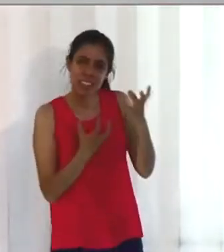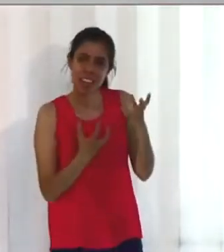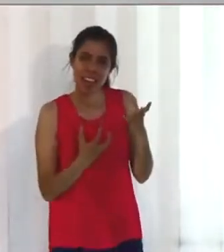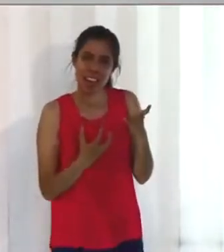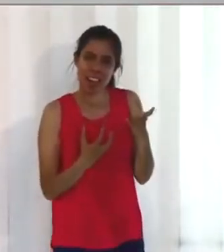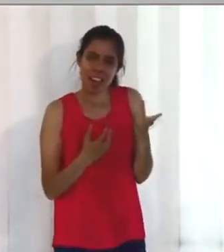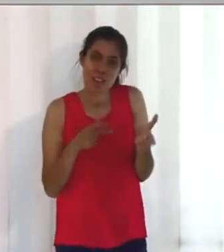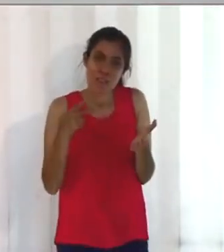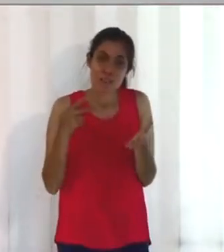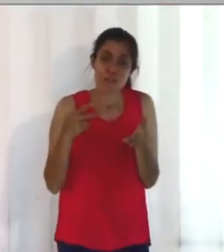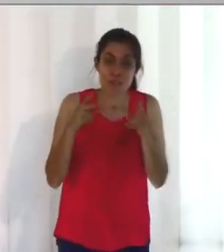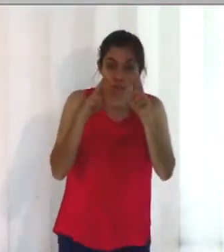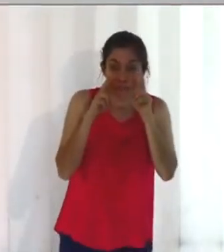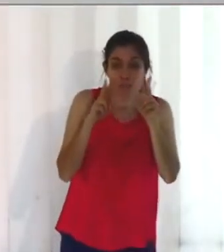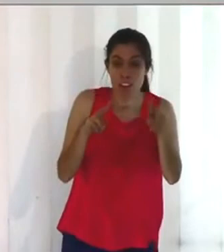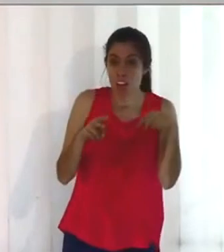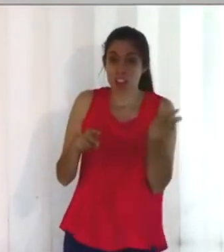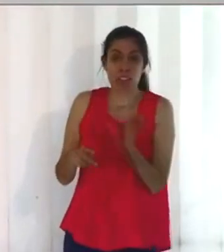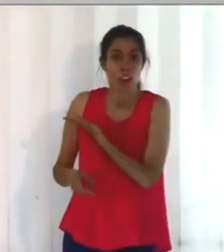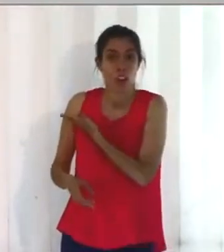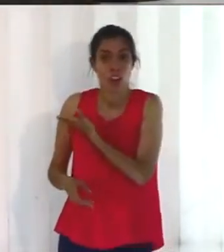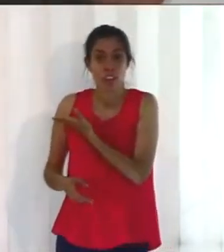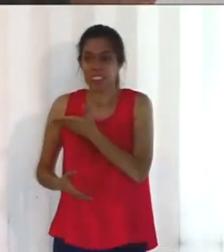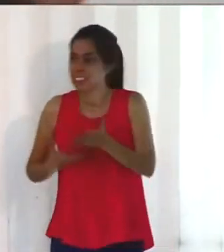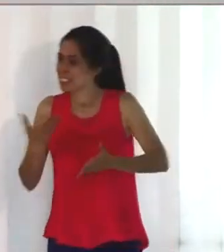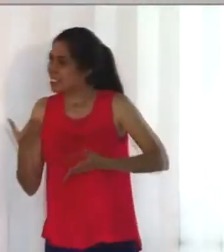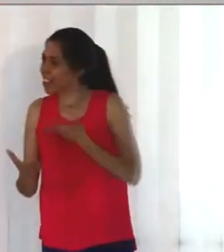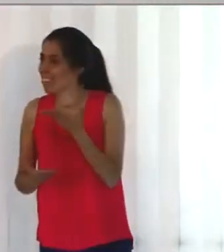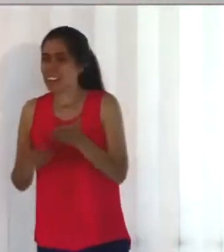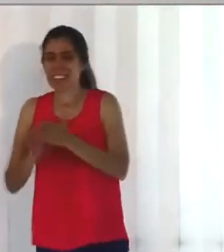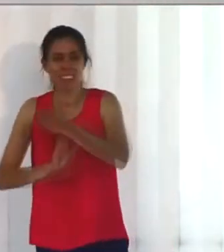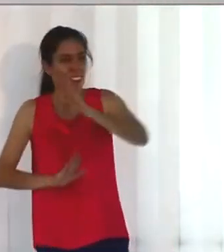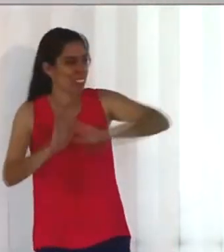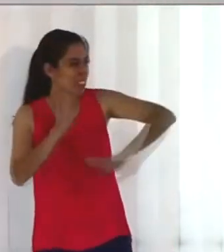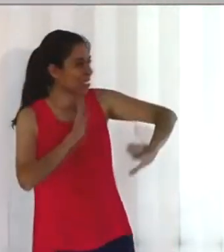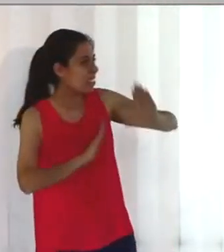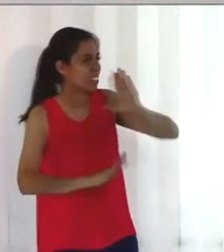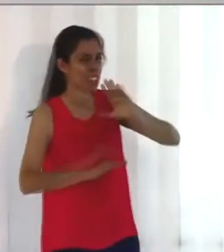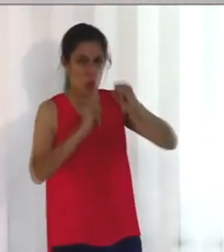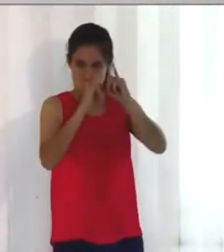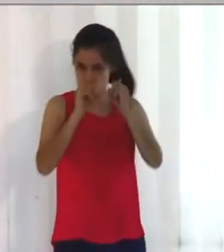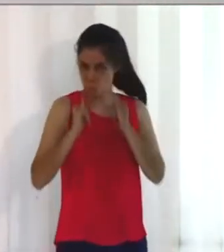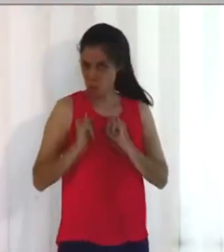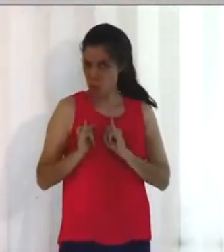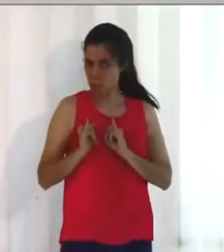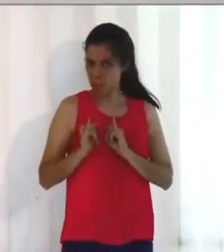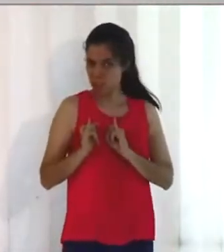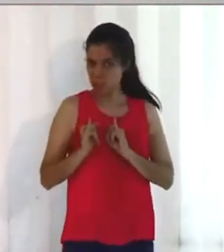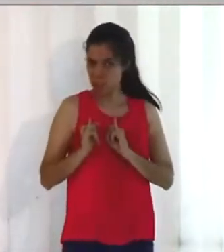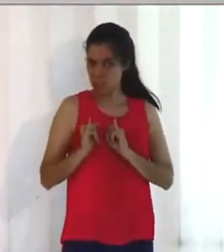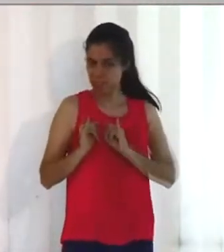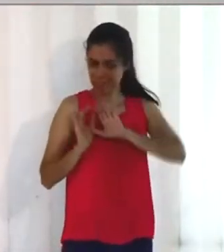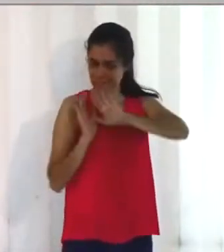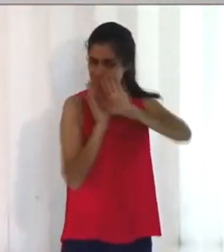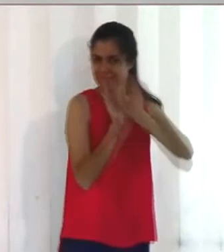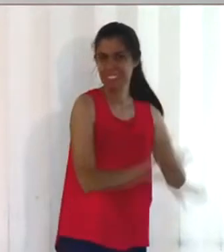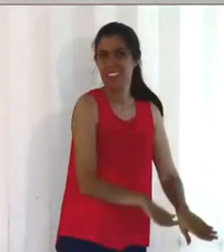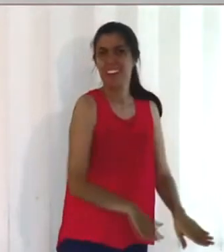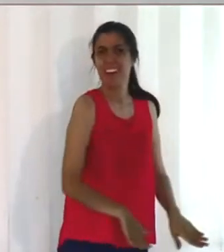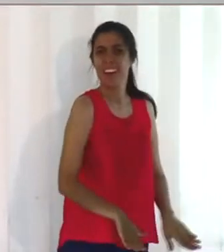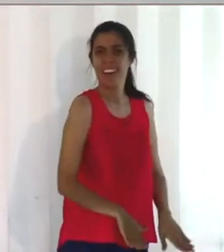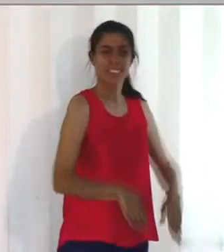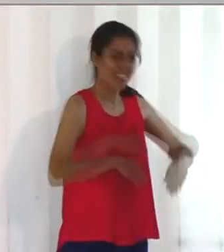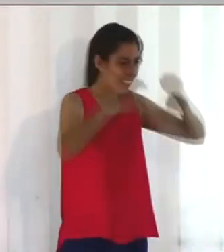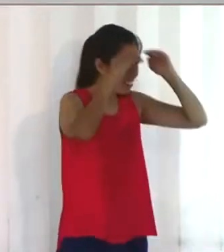adoração, Deus se agrade, porque nós estamos detonando os ídolos que estão dentro de nós. E que a obediência ao